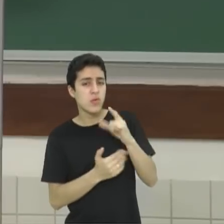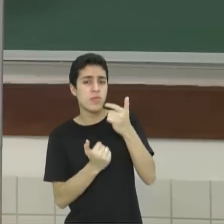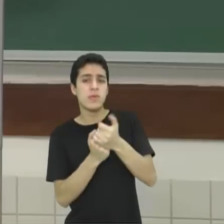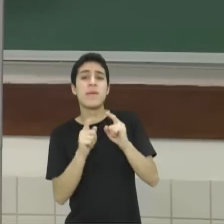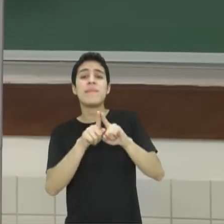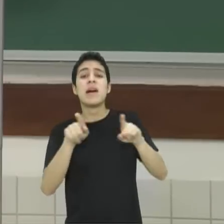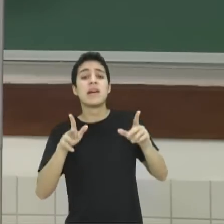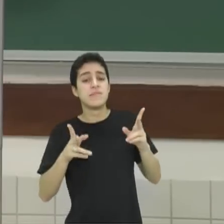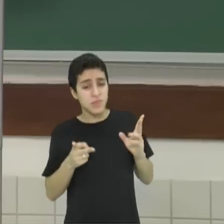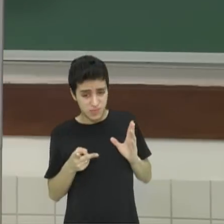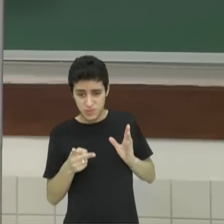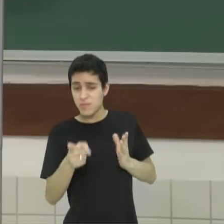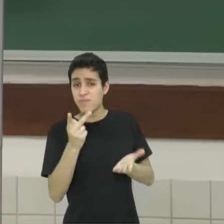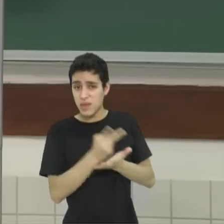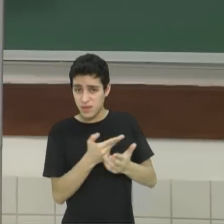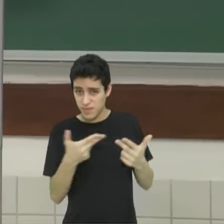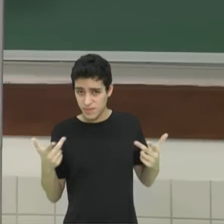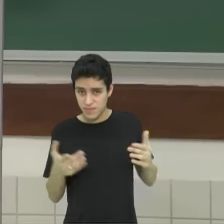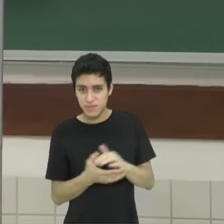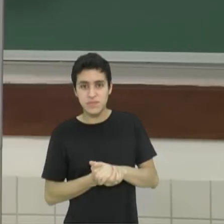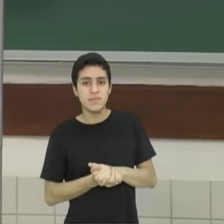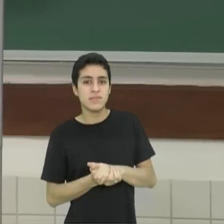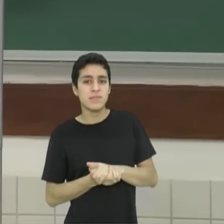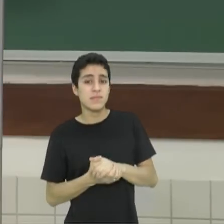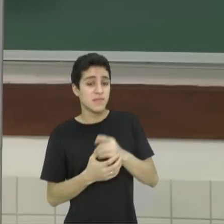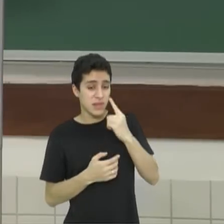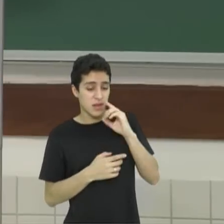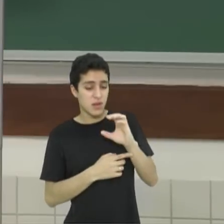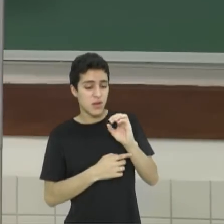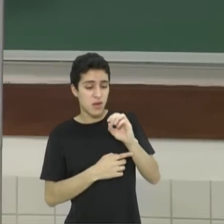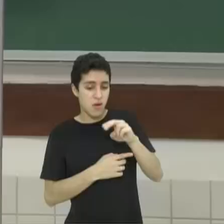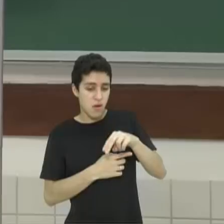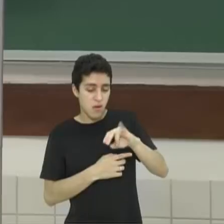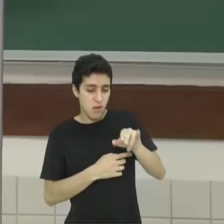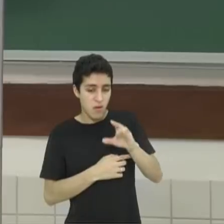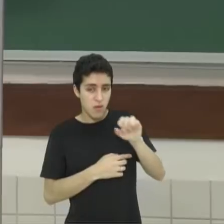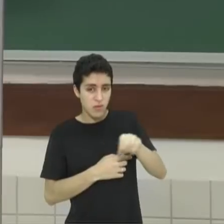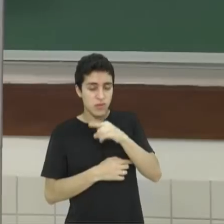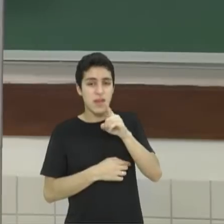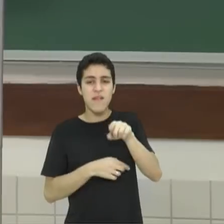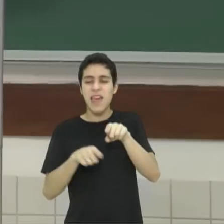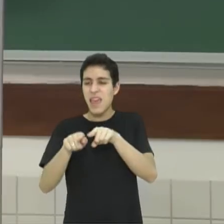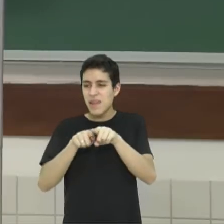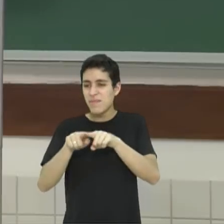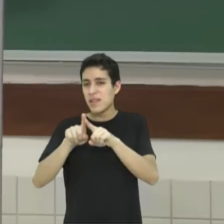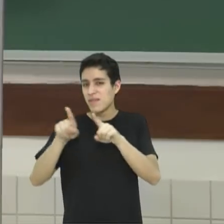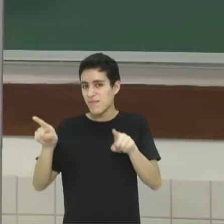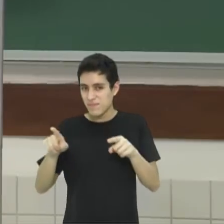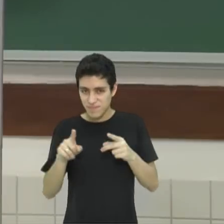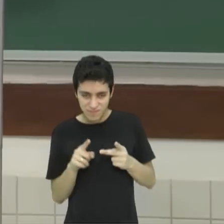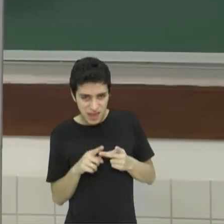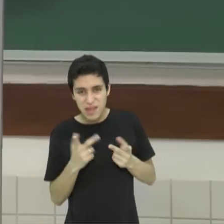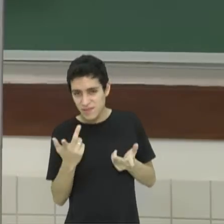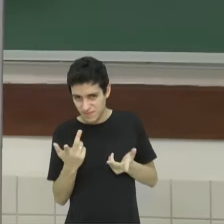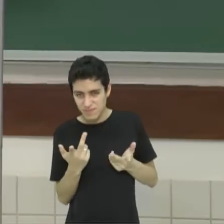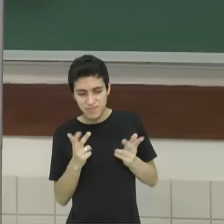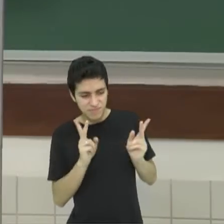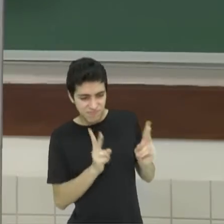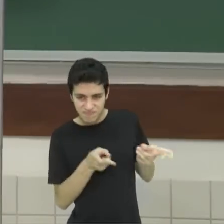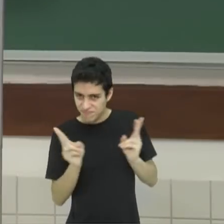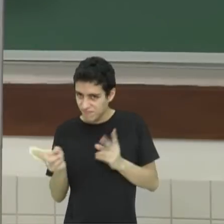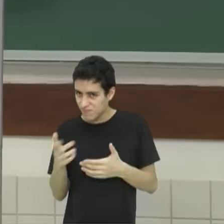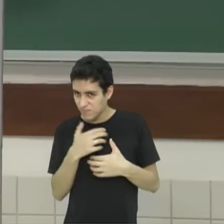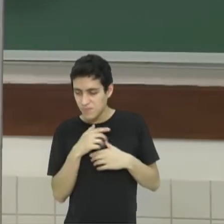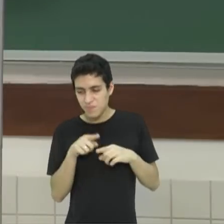vai continuar a mesma coisa? Eu costumo dizer que conjunção é irmã do mas, que conjunção funciona do mesmo jeito